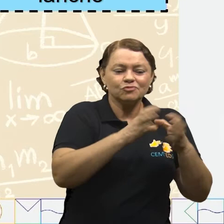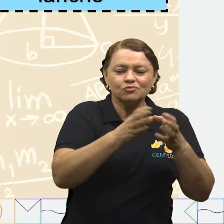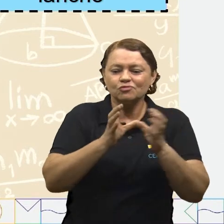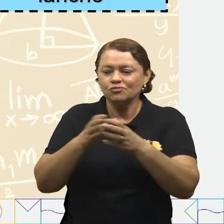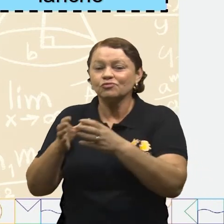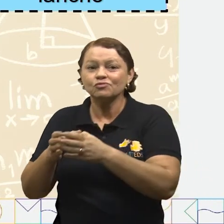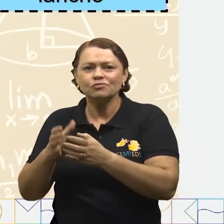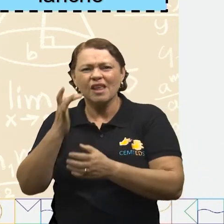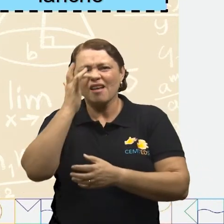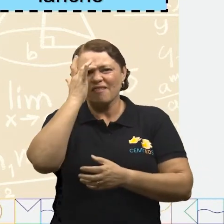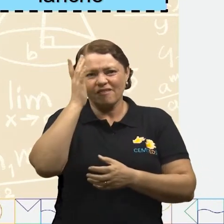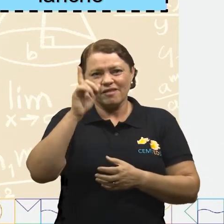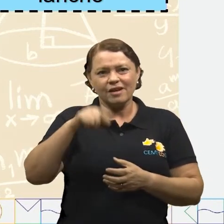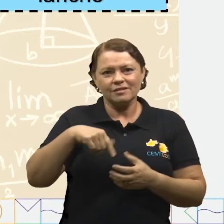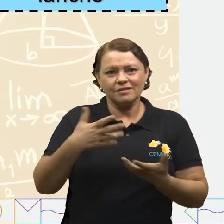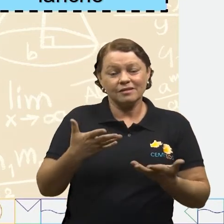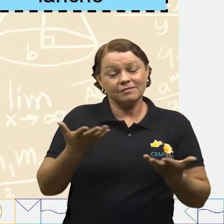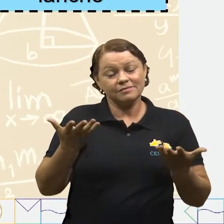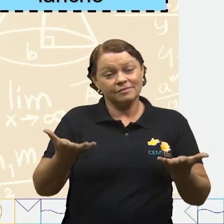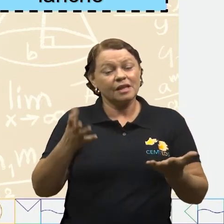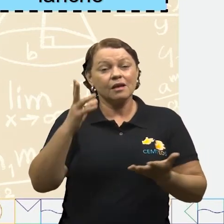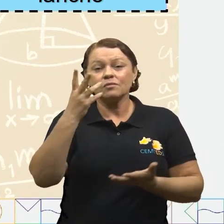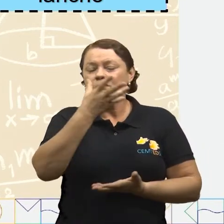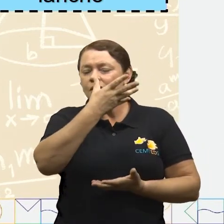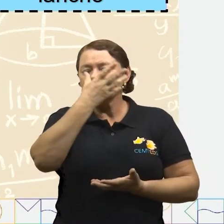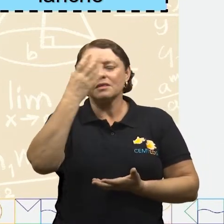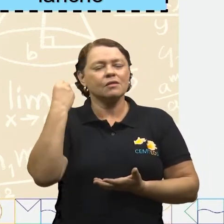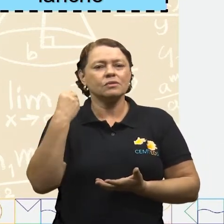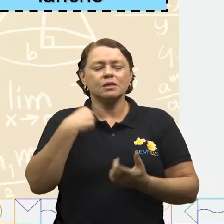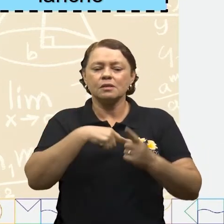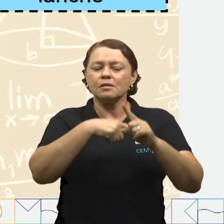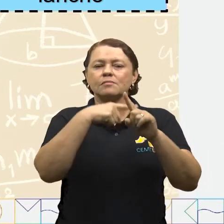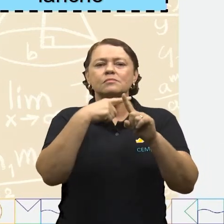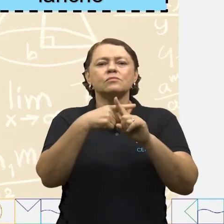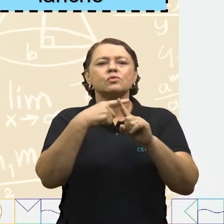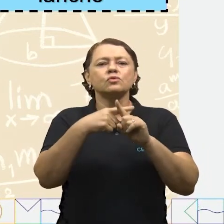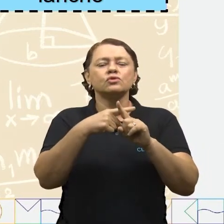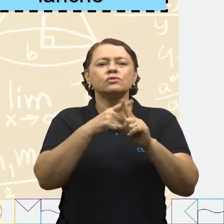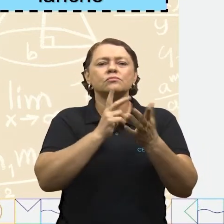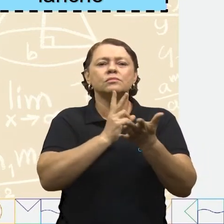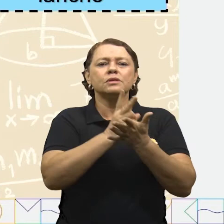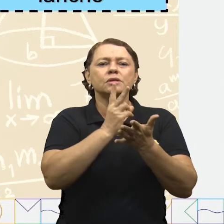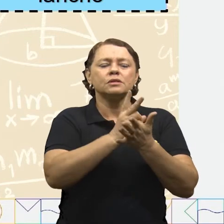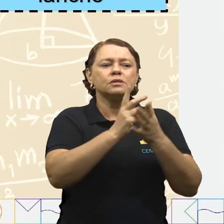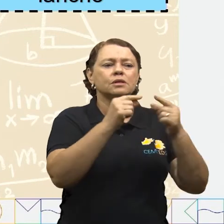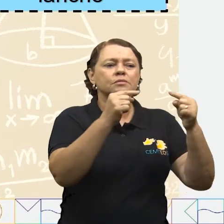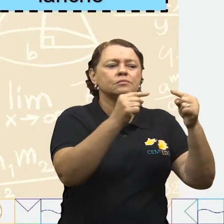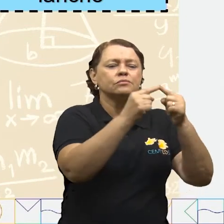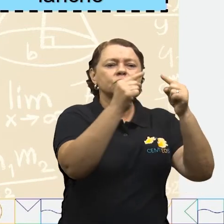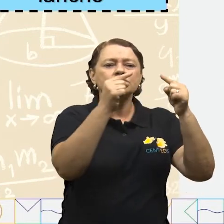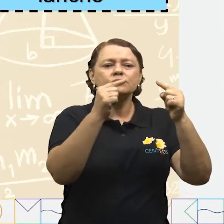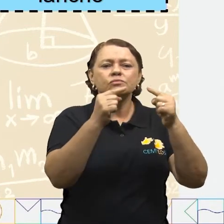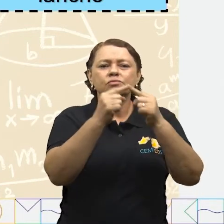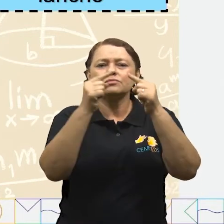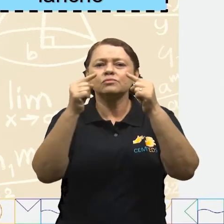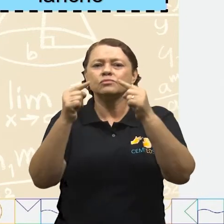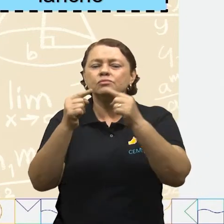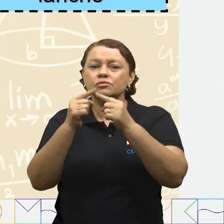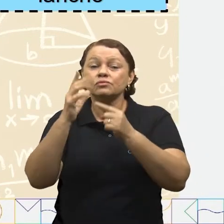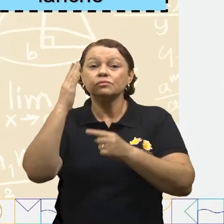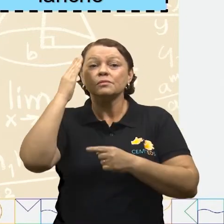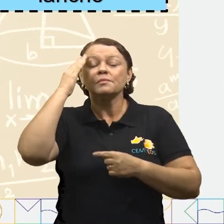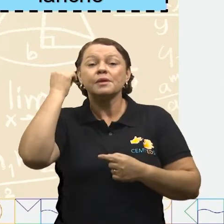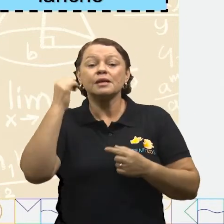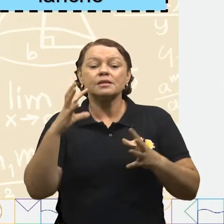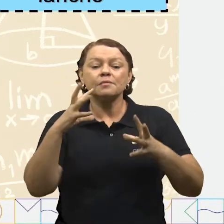bem fácil não é então não se esqueça multiplique camada por camada para saber o total